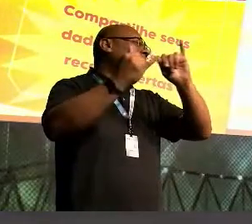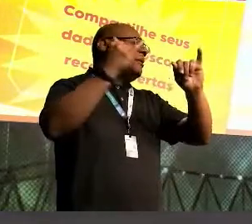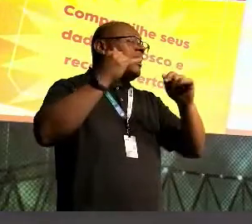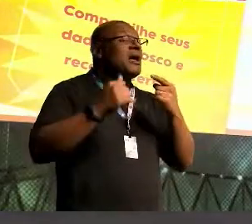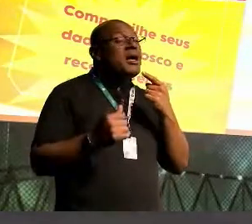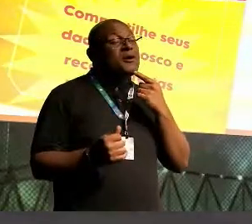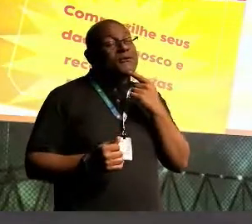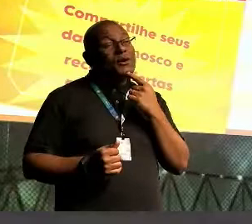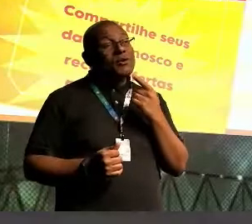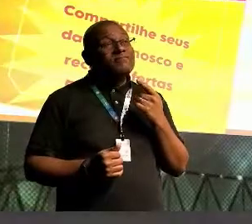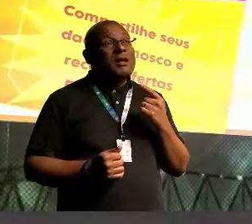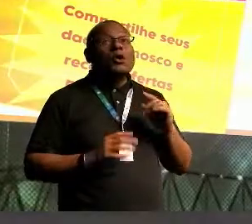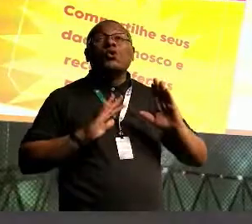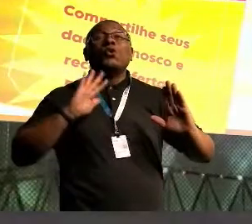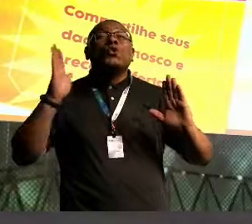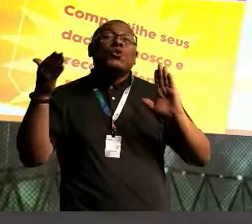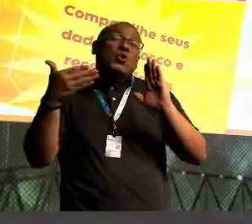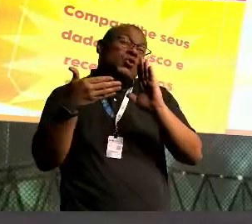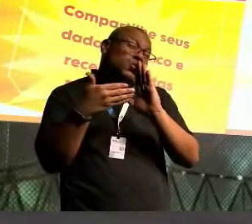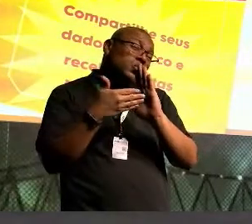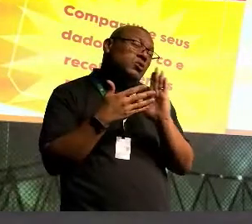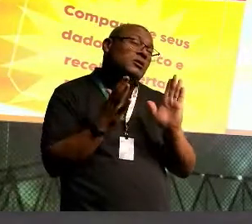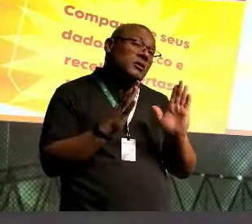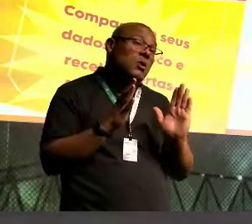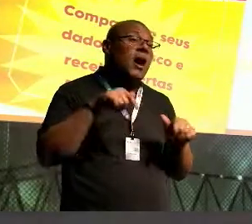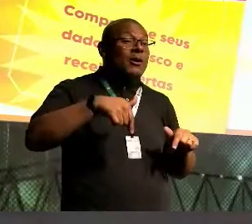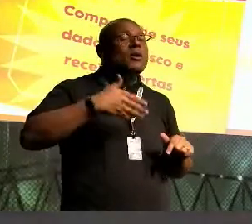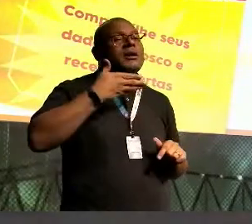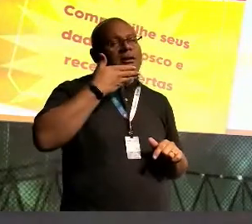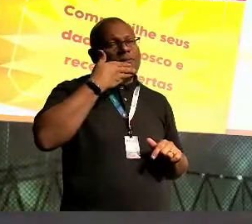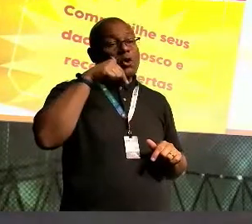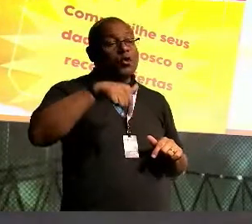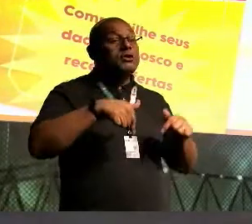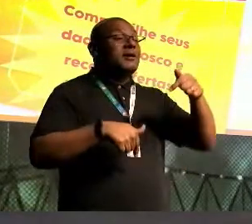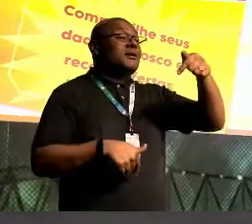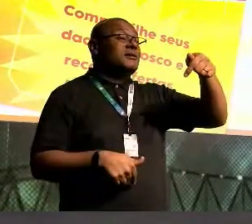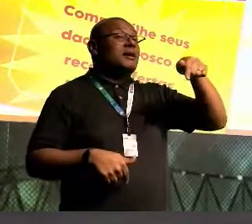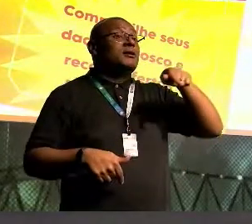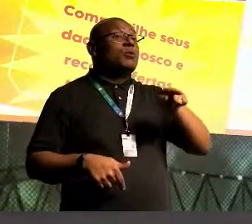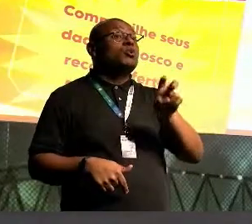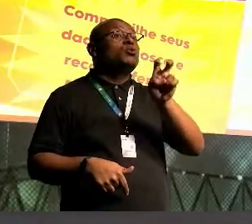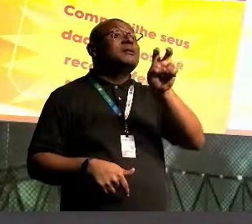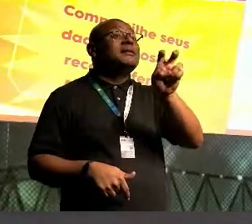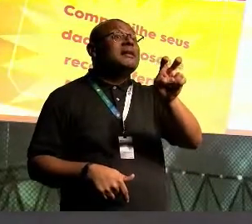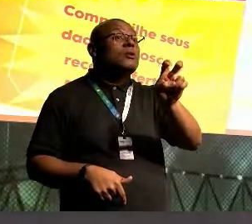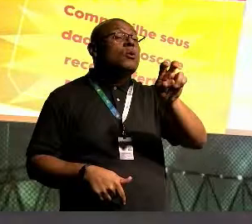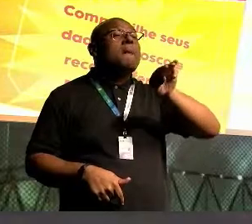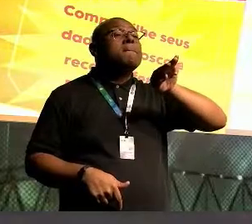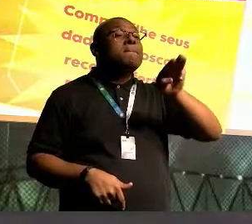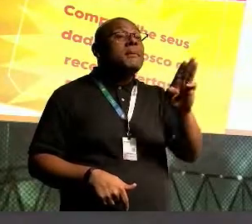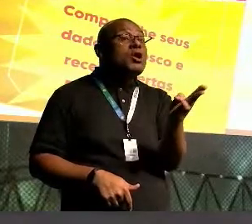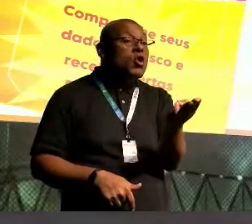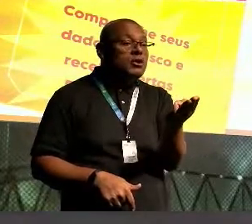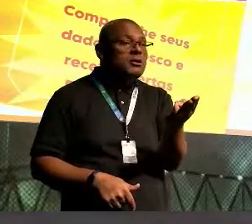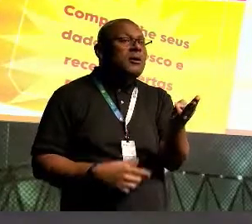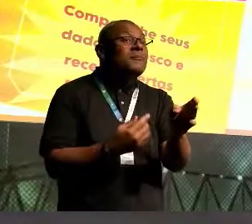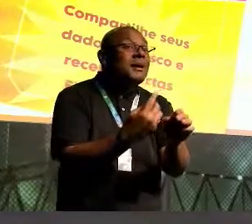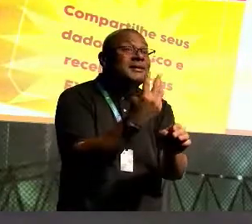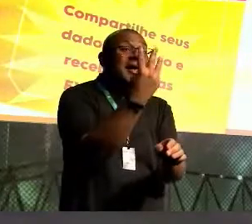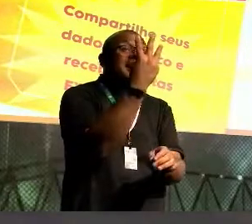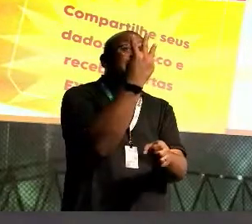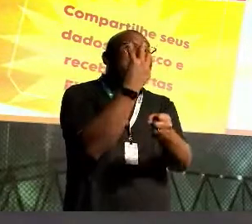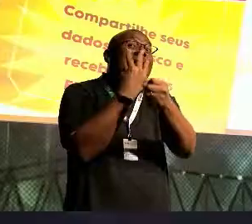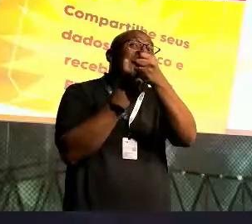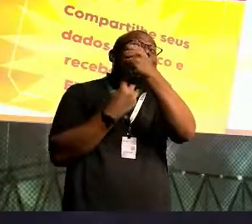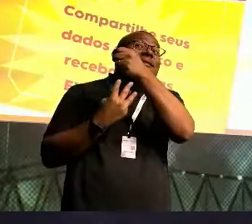falei, 1 ano é muito pouco. Pensa que, assim, agora a gente tem 7,5 milhões, mas há 6 meses atrás tinha muito menos. Então, tinha menos dados